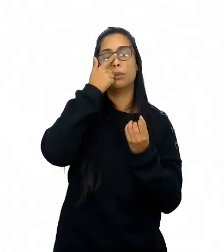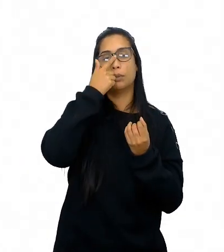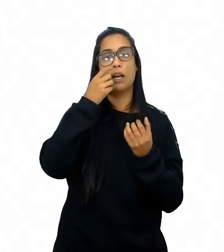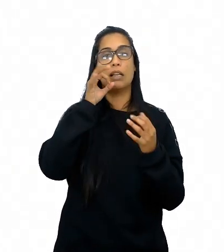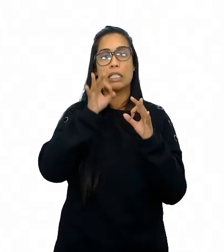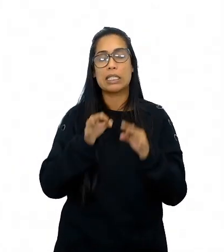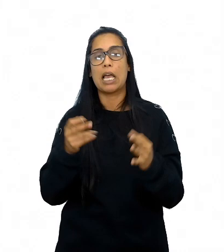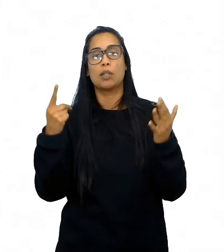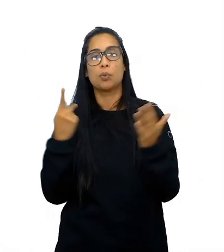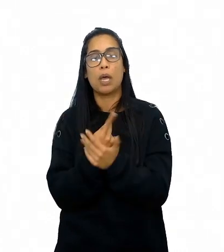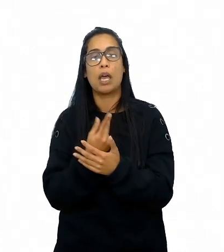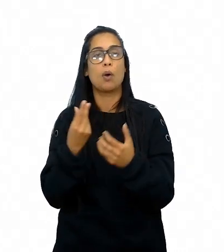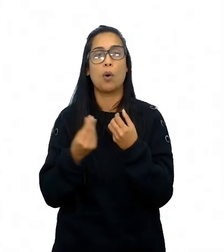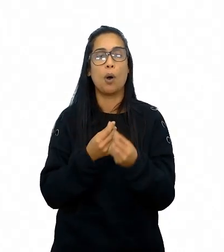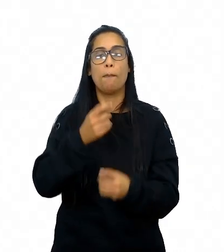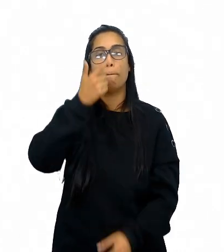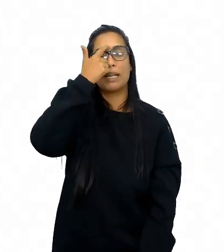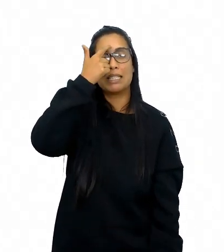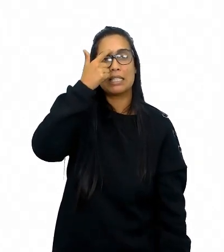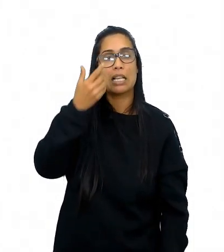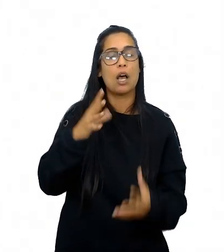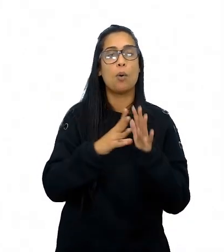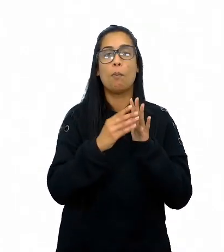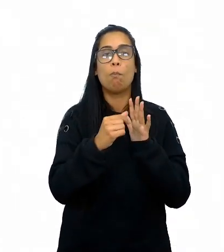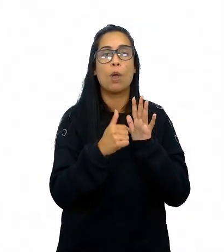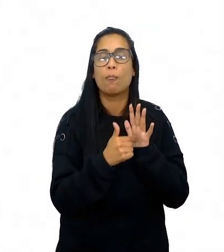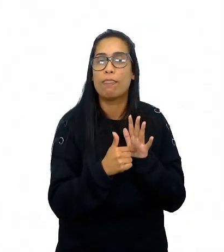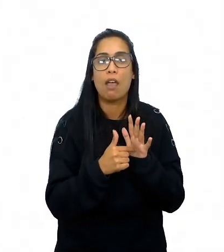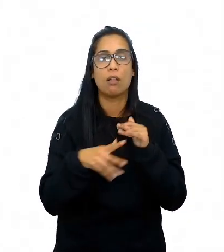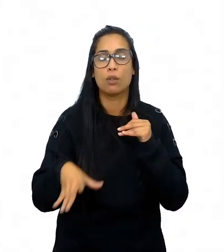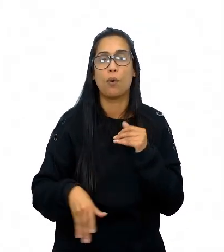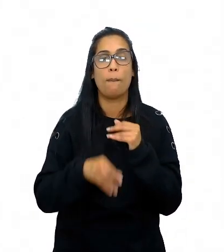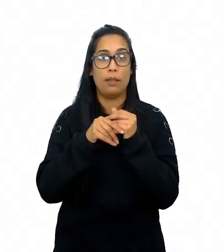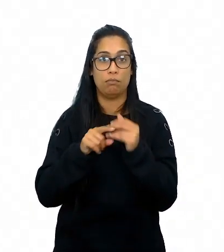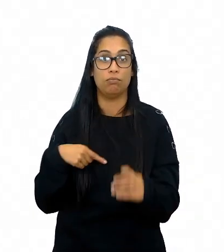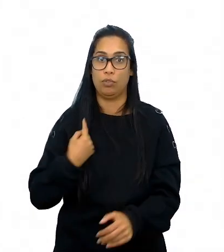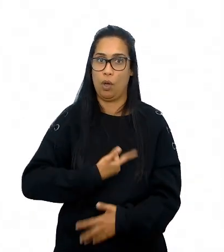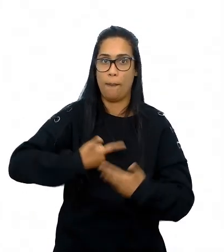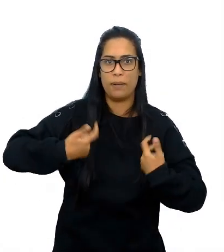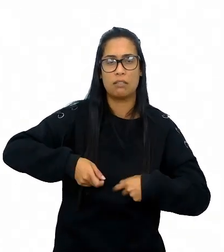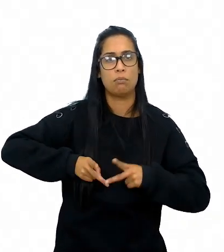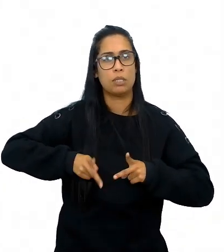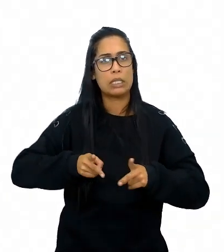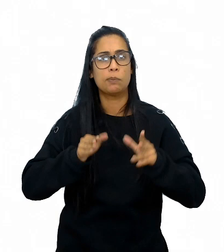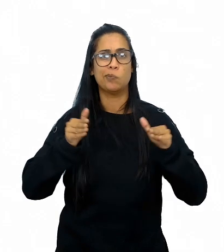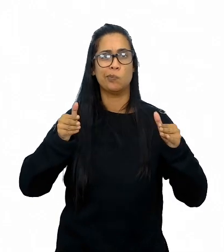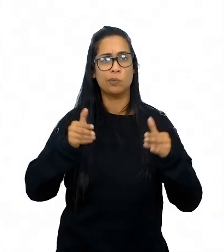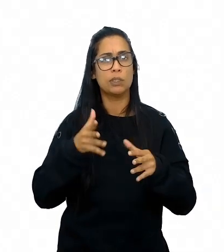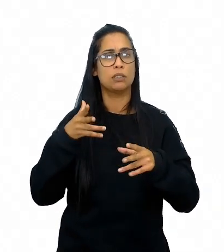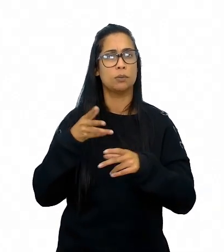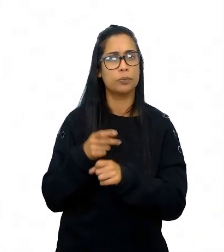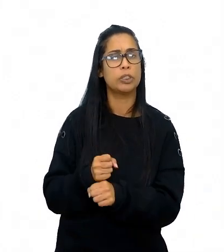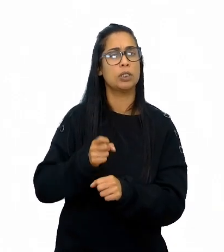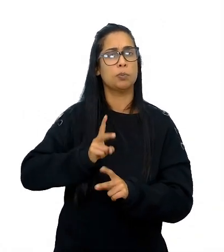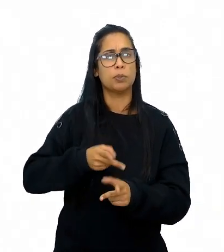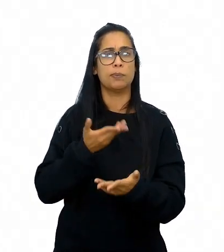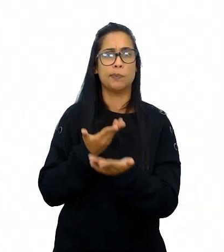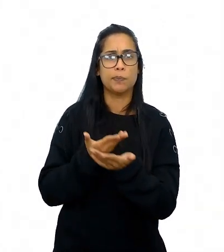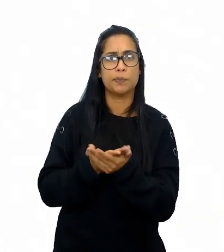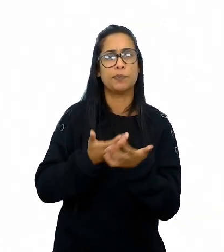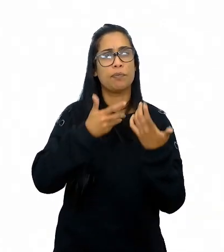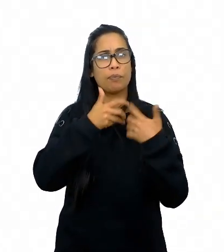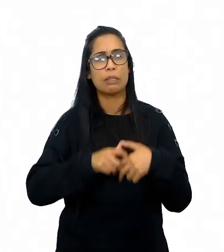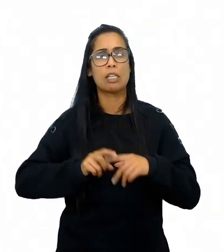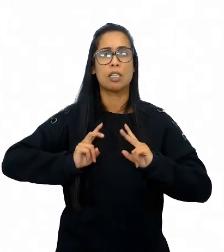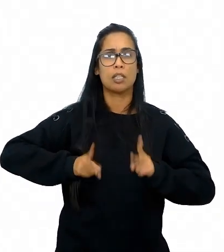né? Quando a gente pensa numa abordagem como esta. É preciso a gente estar sempre ali retomando,